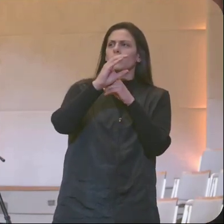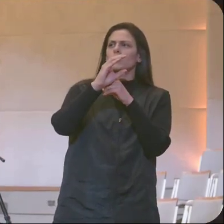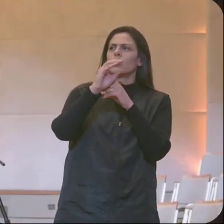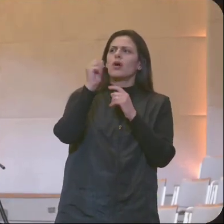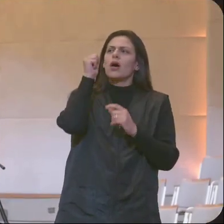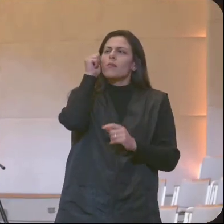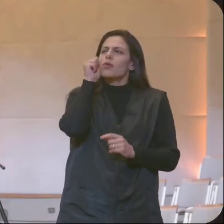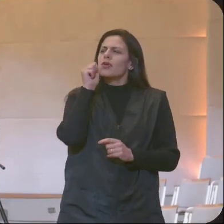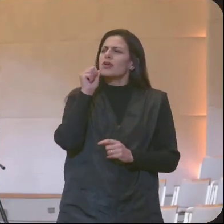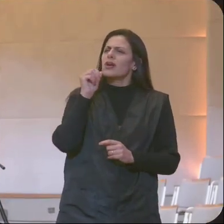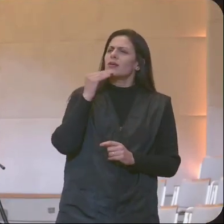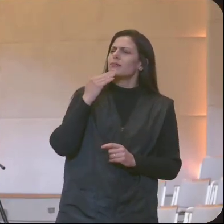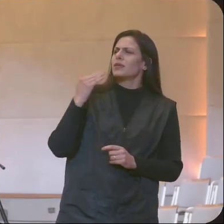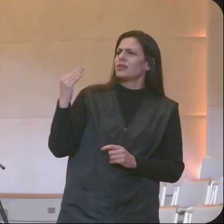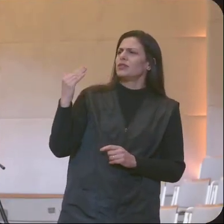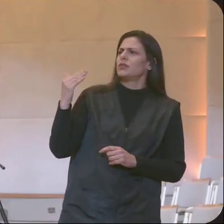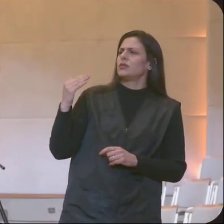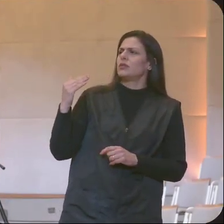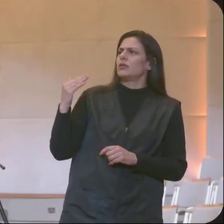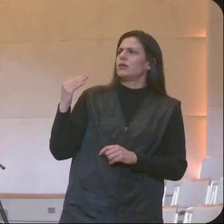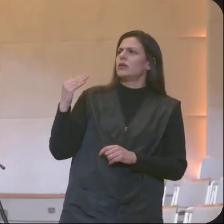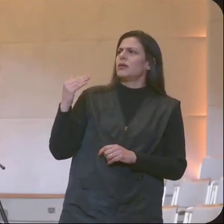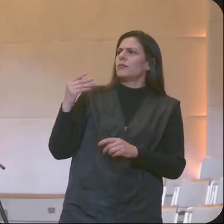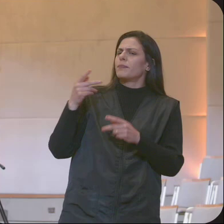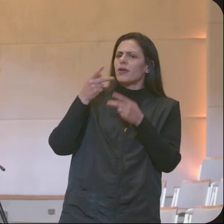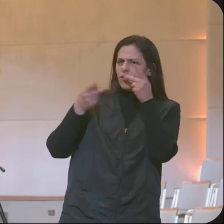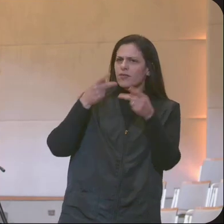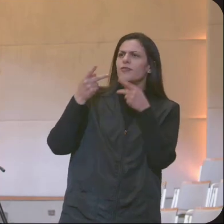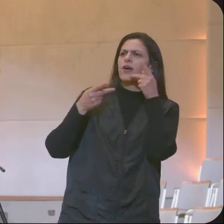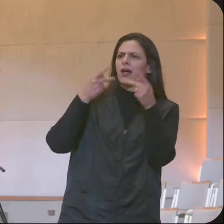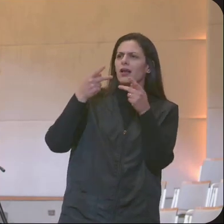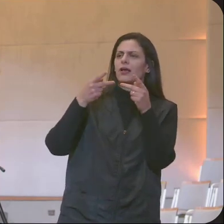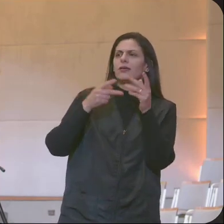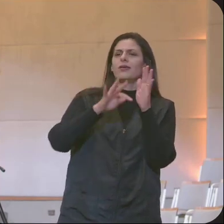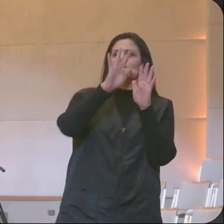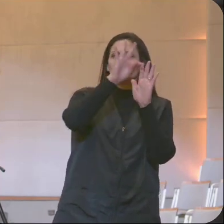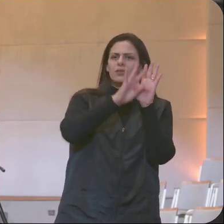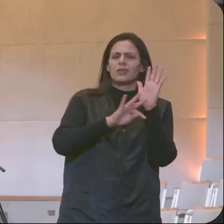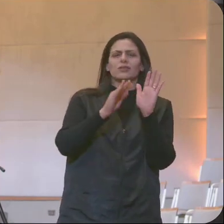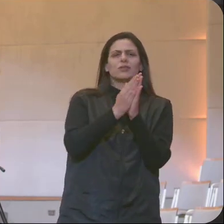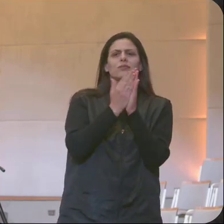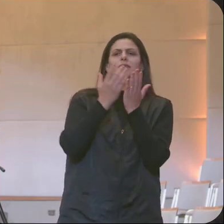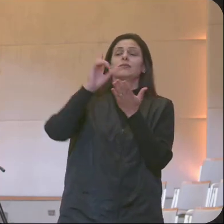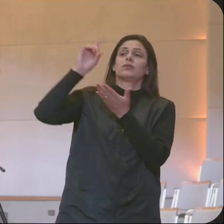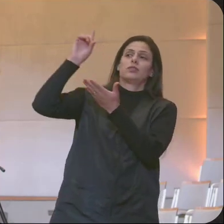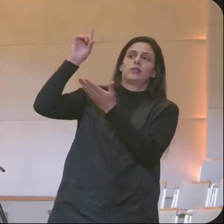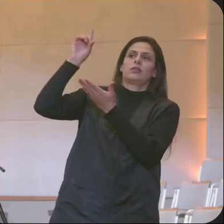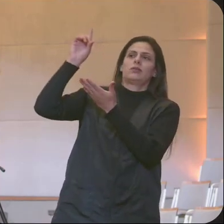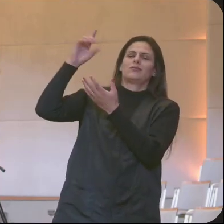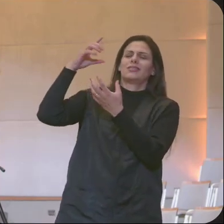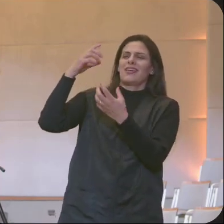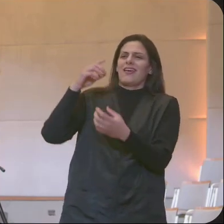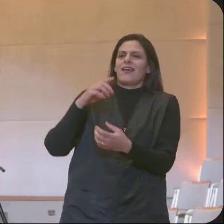para falar sobre um texto da Bíblia que estava mexendo muito com ela. Ela falou: pastor,